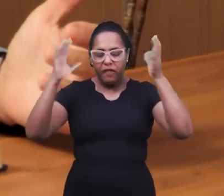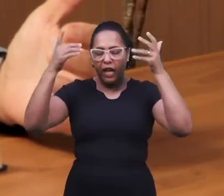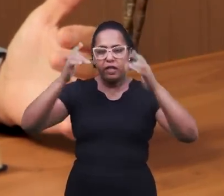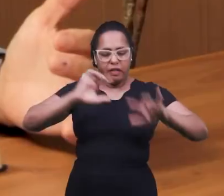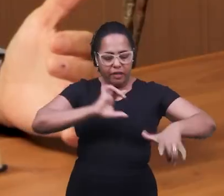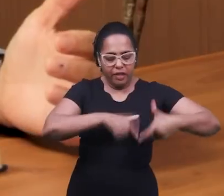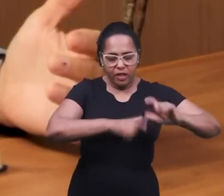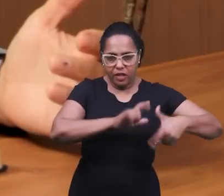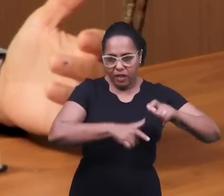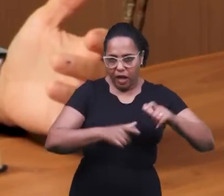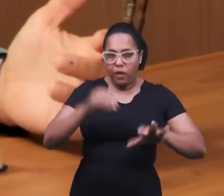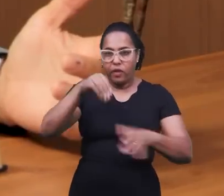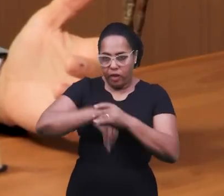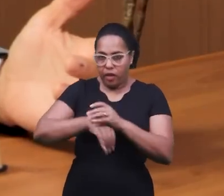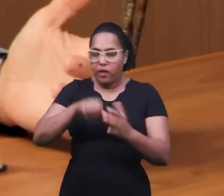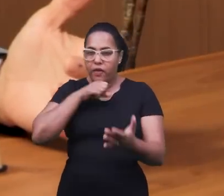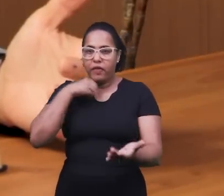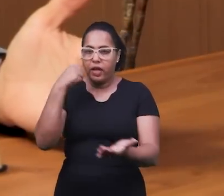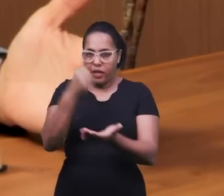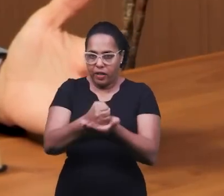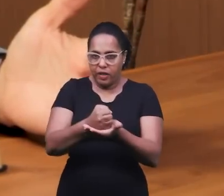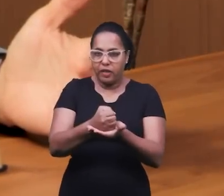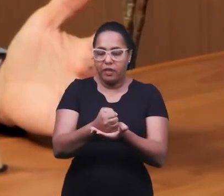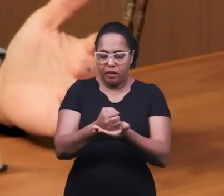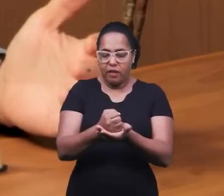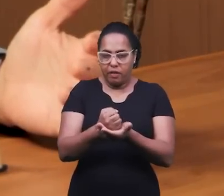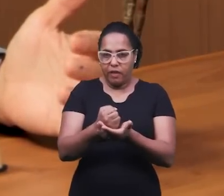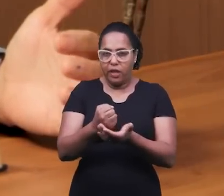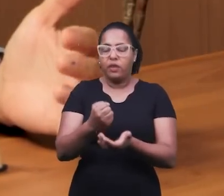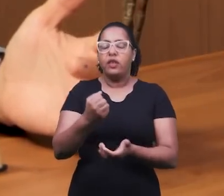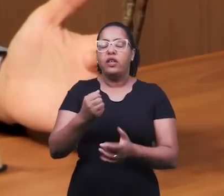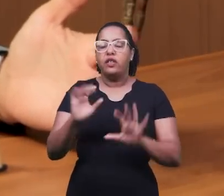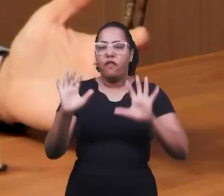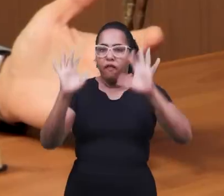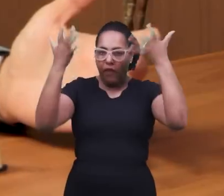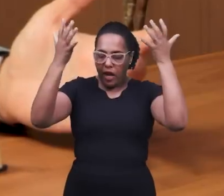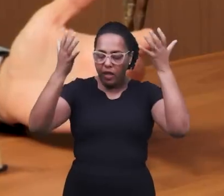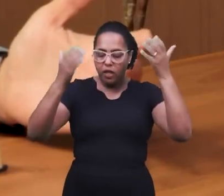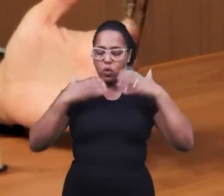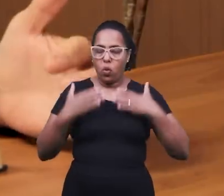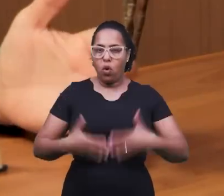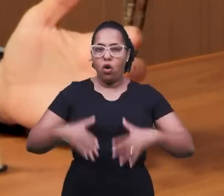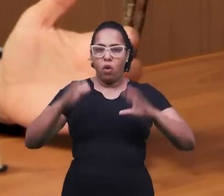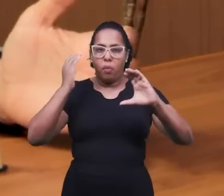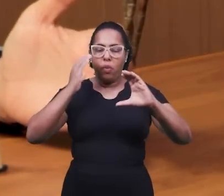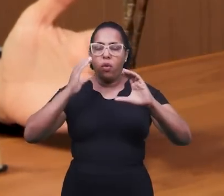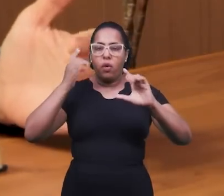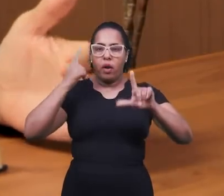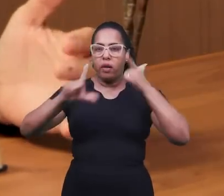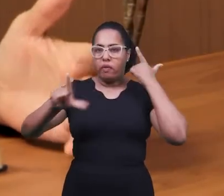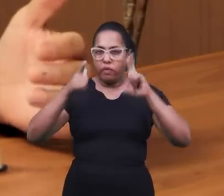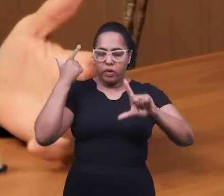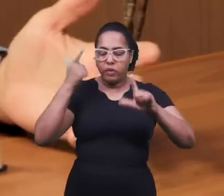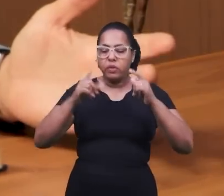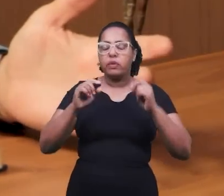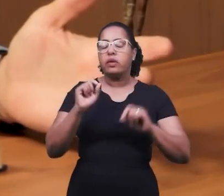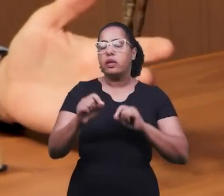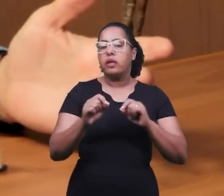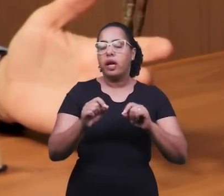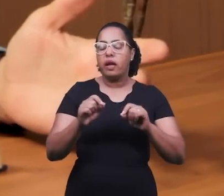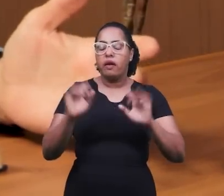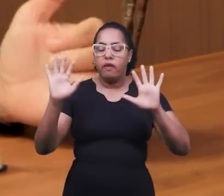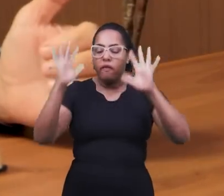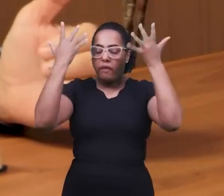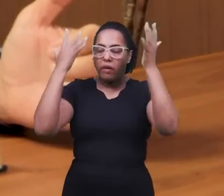simbolismo das trombetas é esse? Por exemplo, em Israel, era muito comum o uso do som